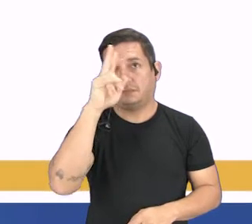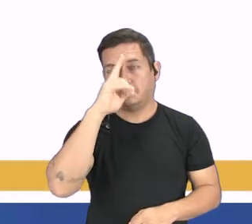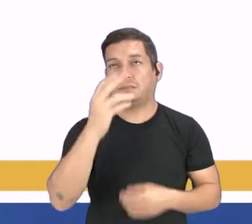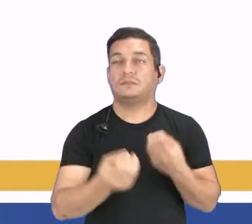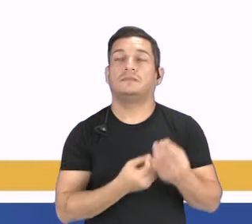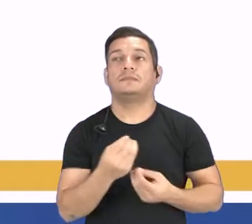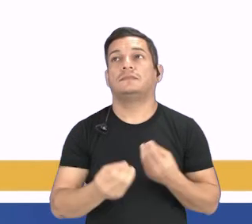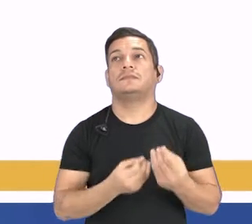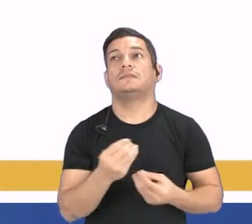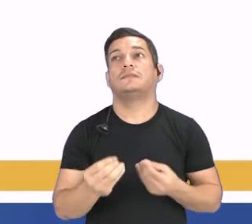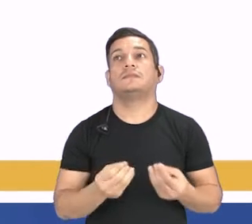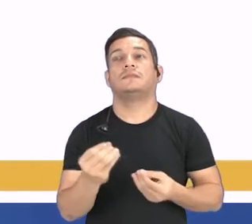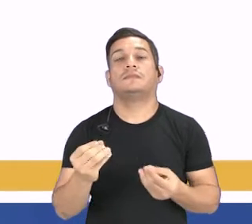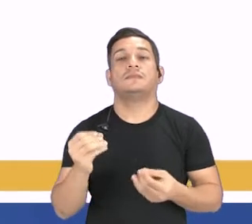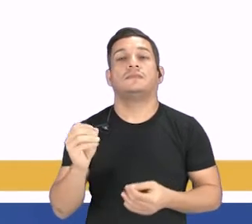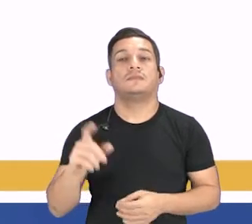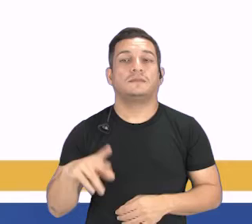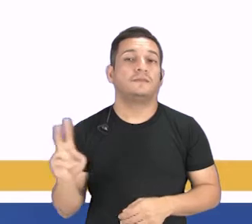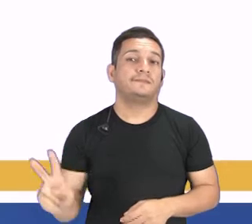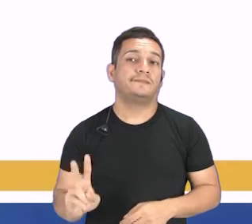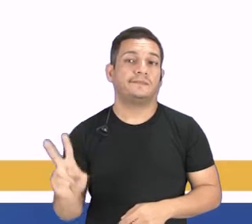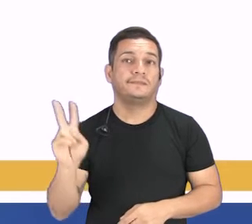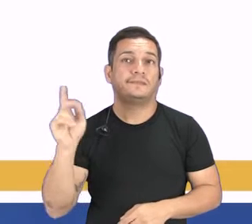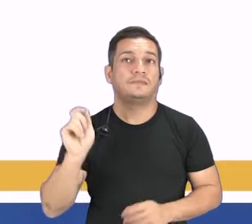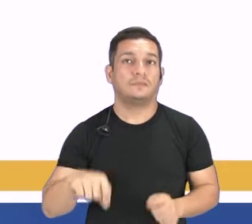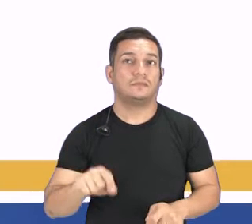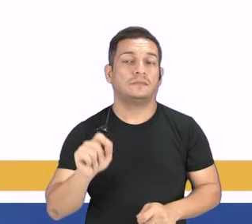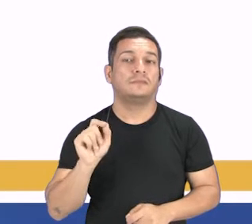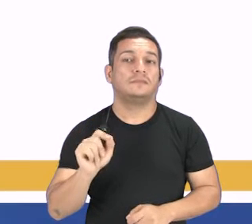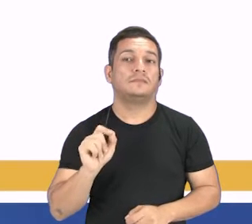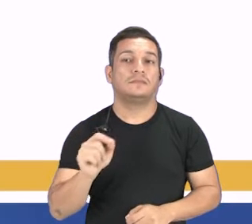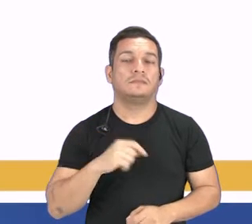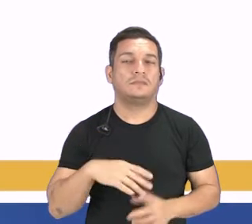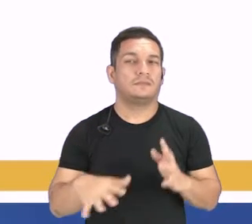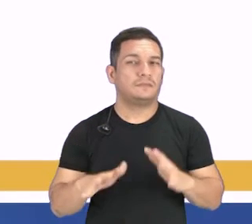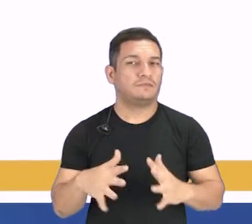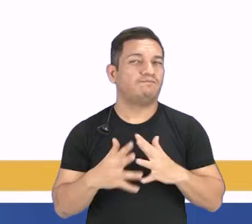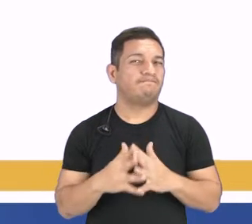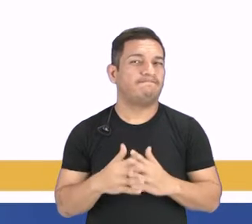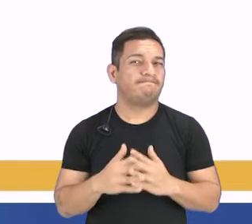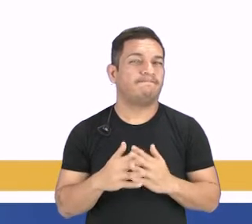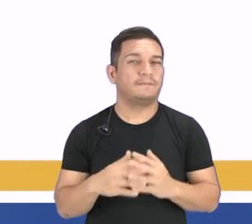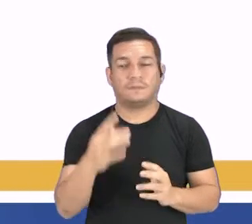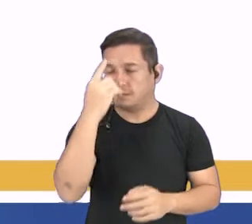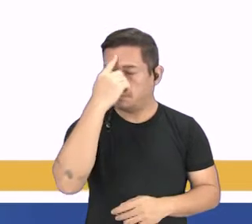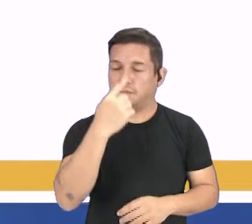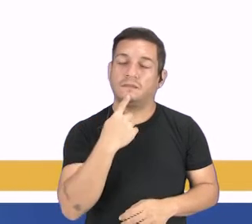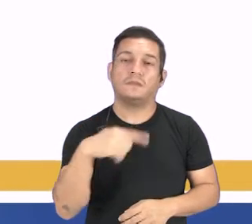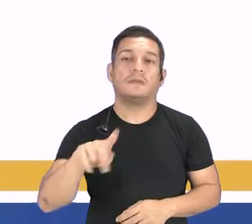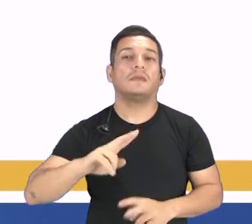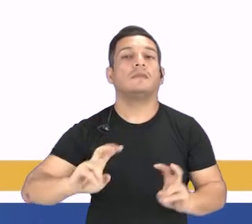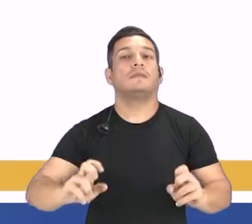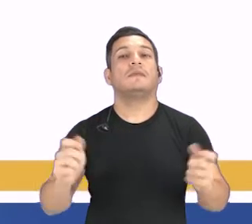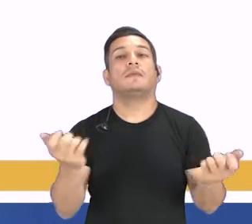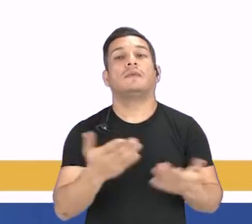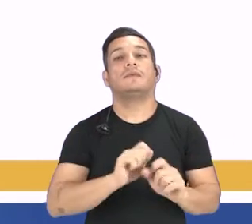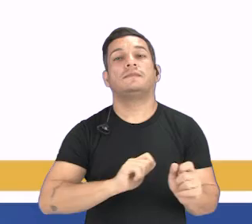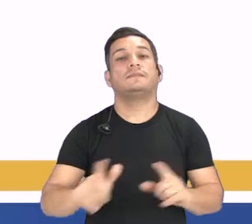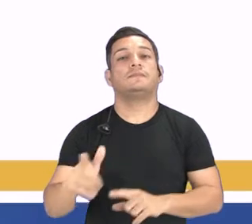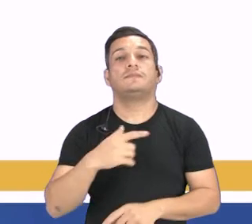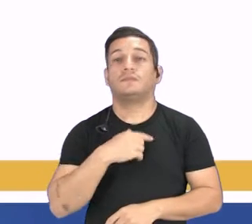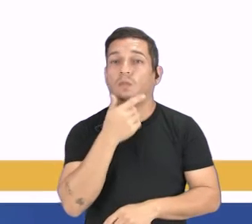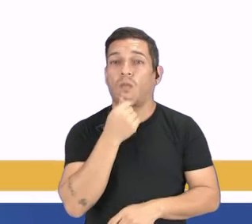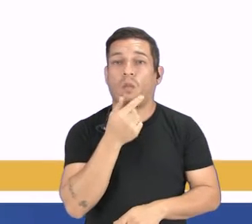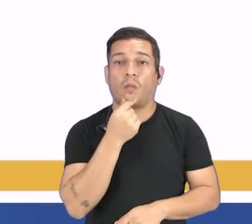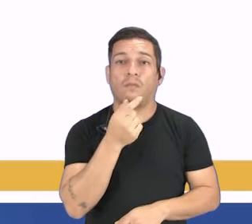de como esses valores eles podem ser conturbados. Essa imagem que vocês estão vendo aí no slide é de um